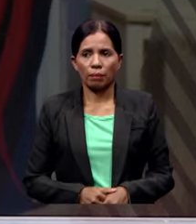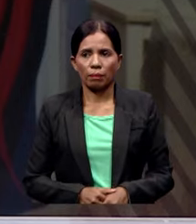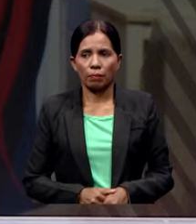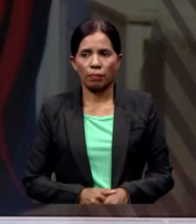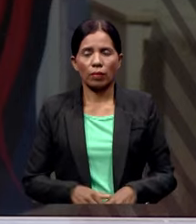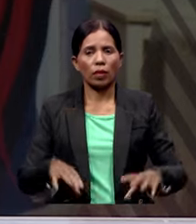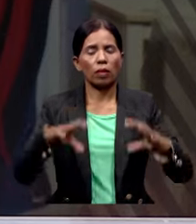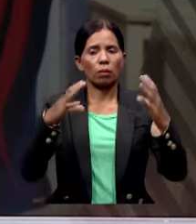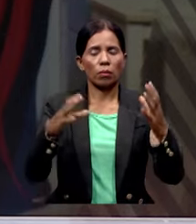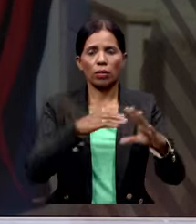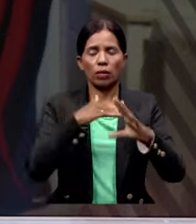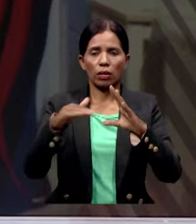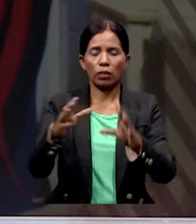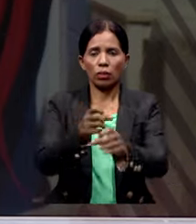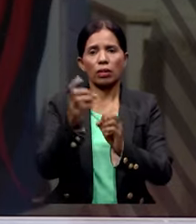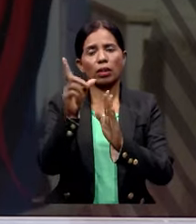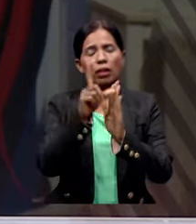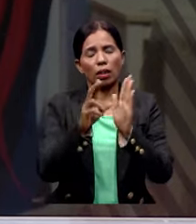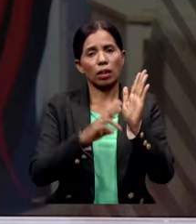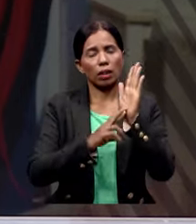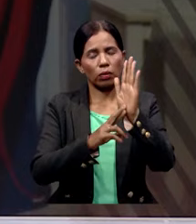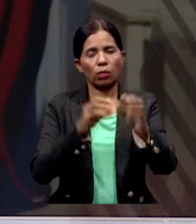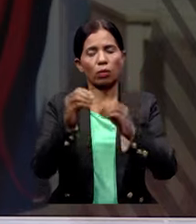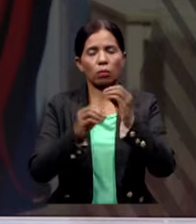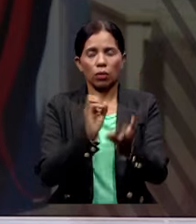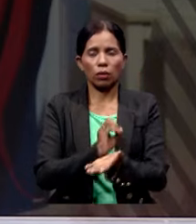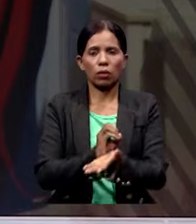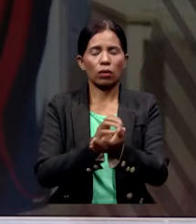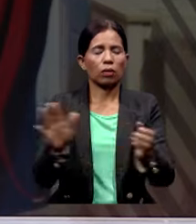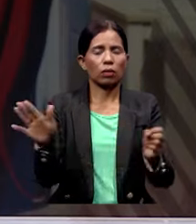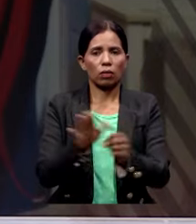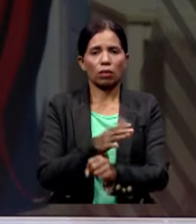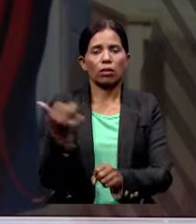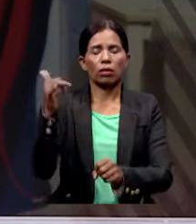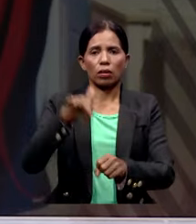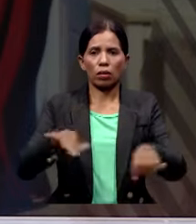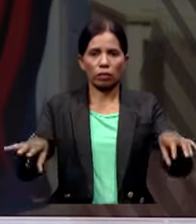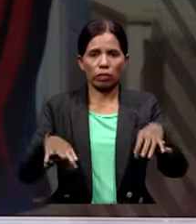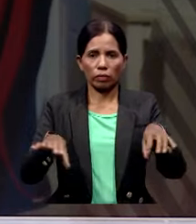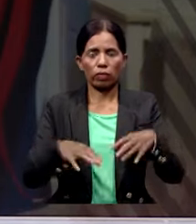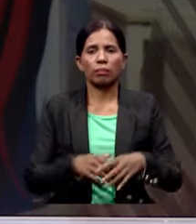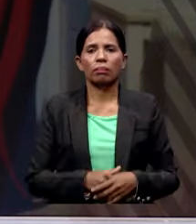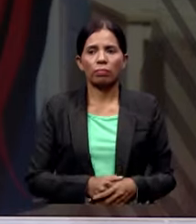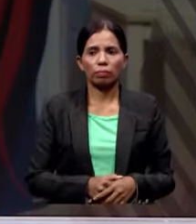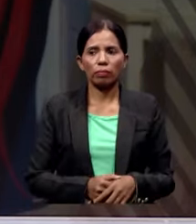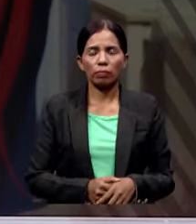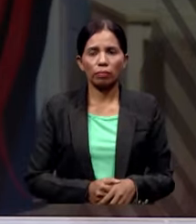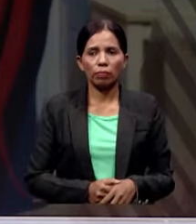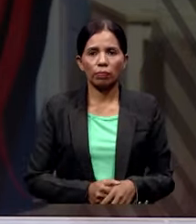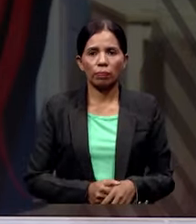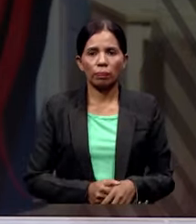Comissão de Transição nebe recolhe relatório com a Barra Ioa, concluiu na Sirania Serviço.